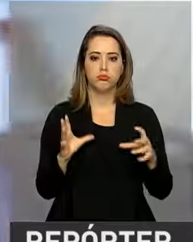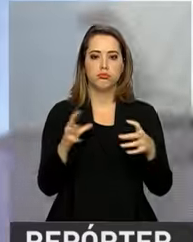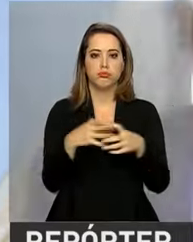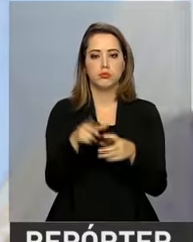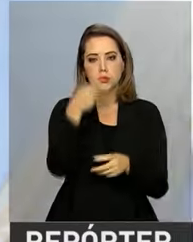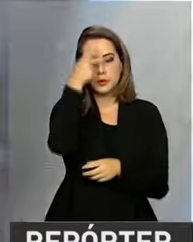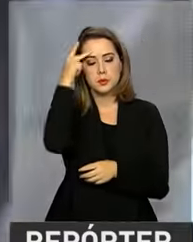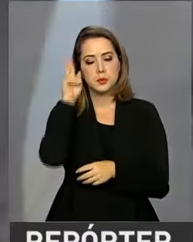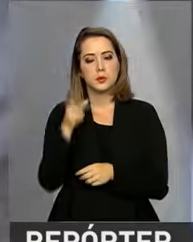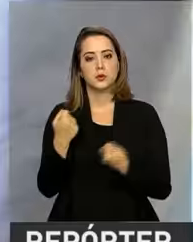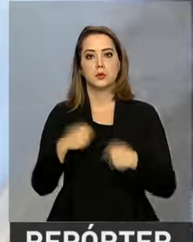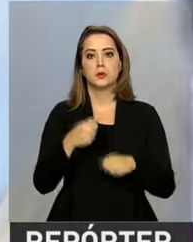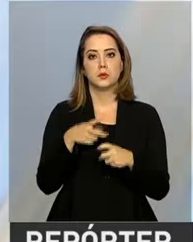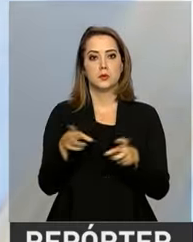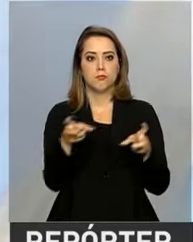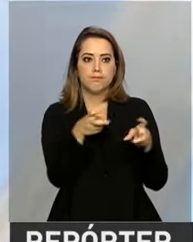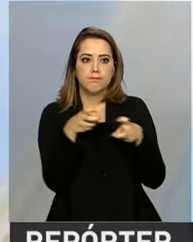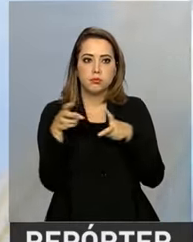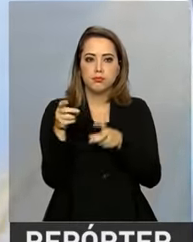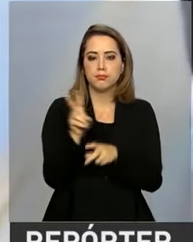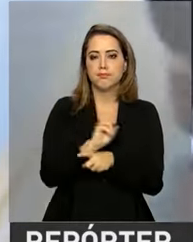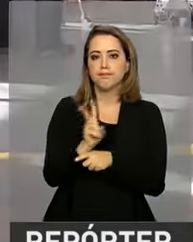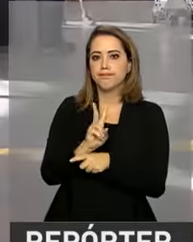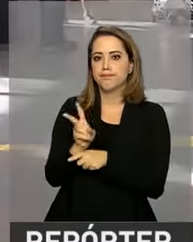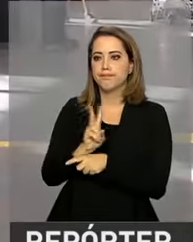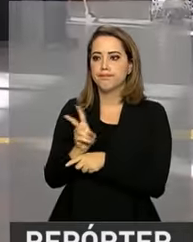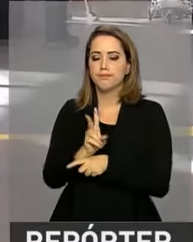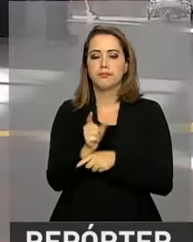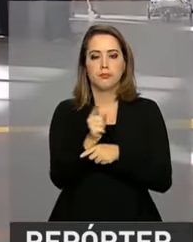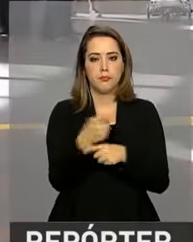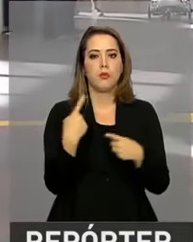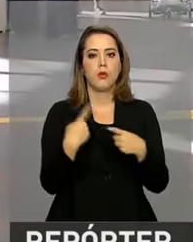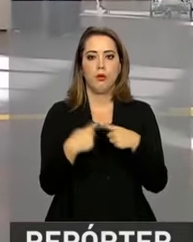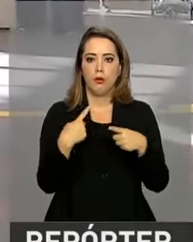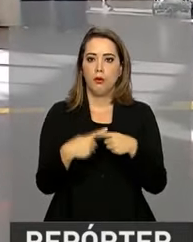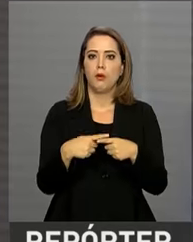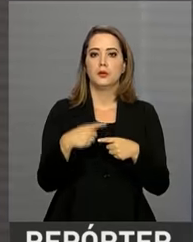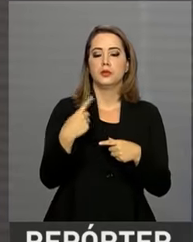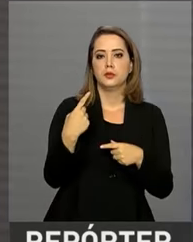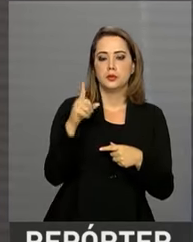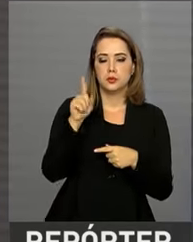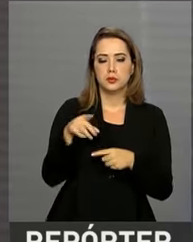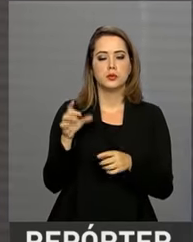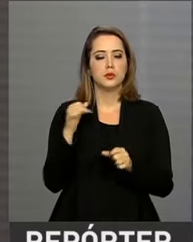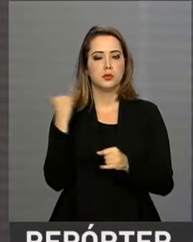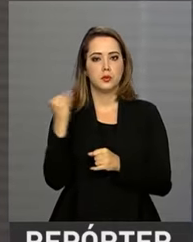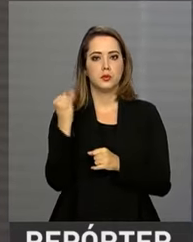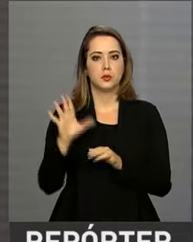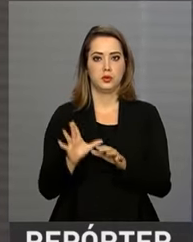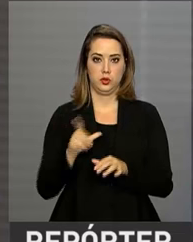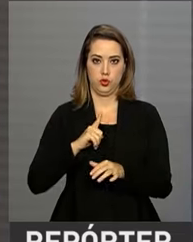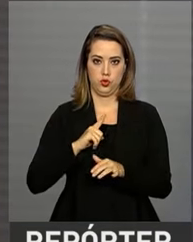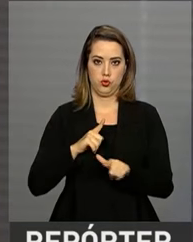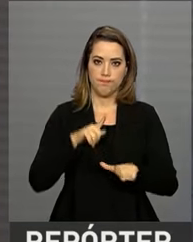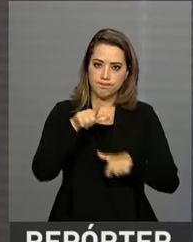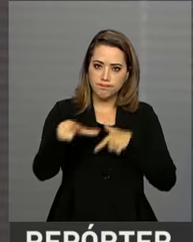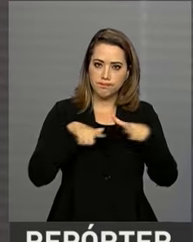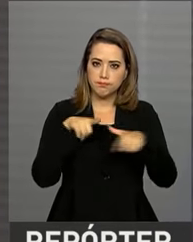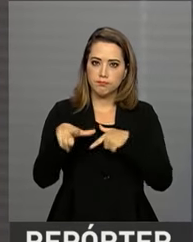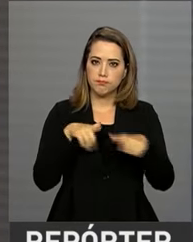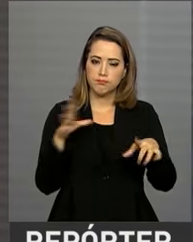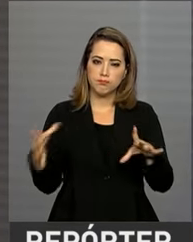acende o alerta da segurança, outro ponto delicado quando se fala de um grande evento. Haverá um plano integrado de segurança,